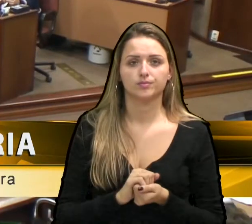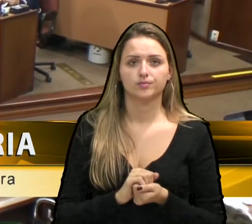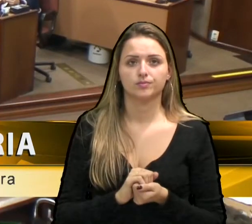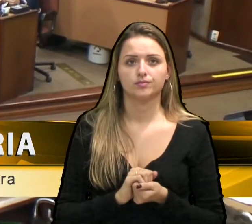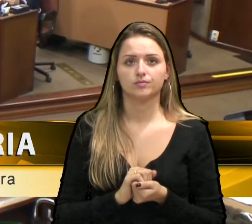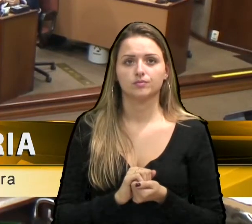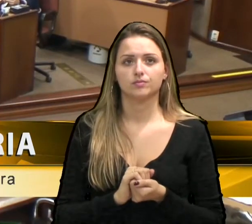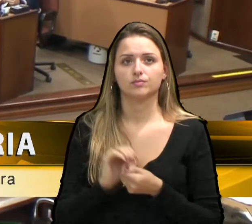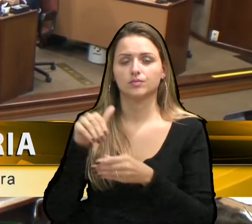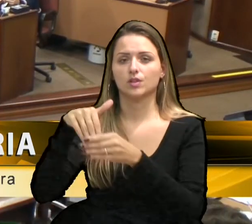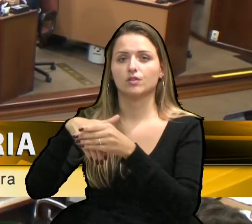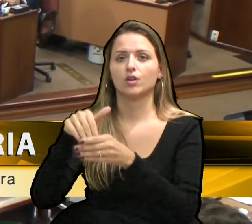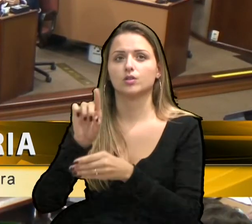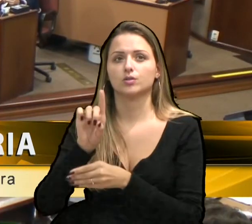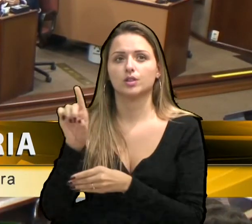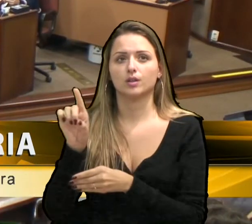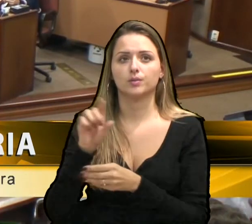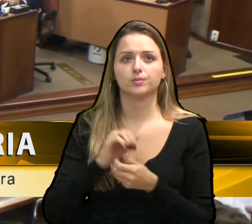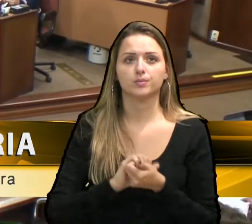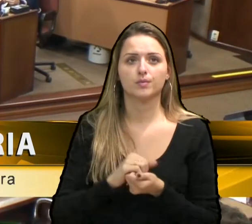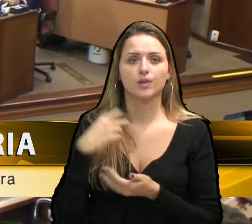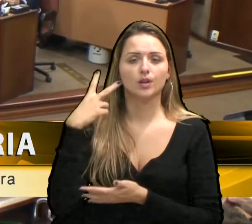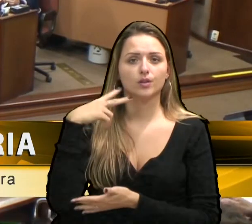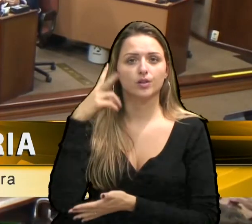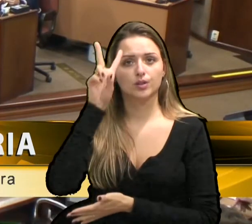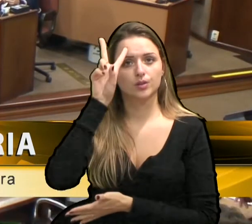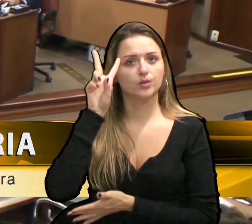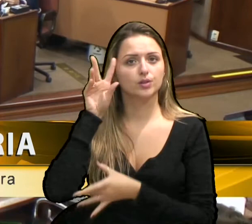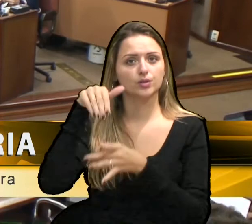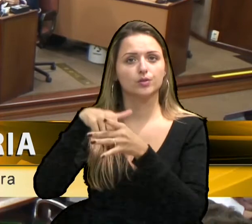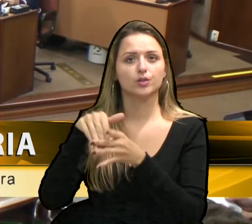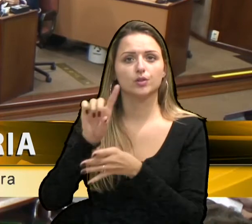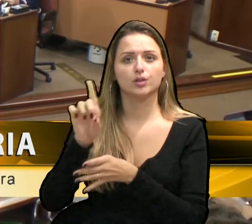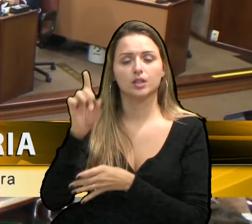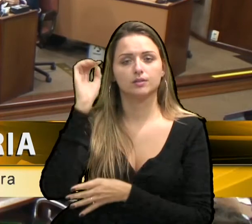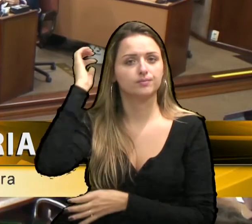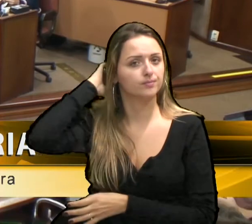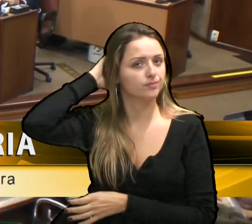denunciado? Voto não. Vereador Velocino Ues votou não.